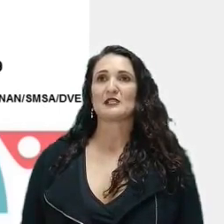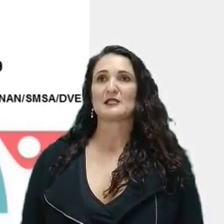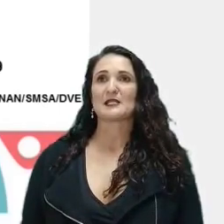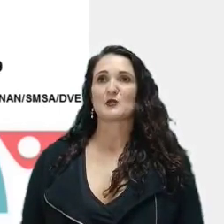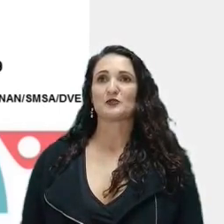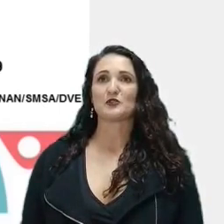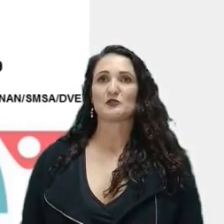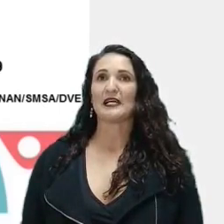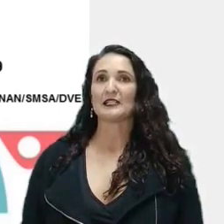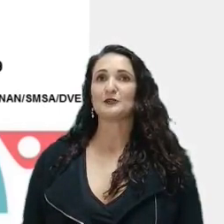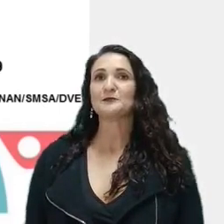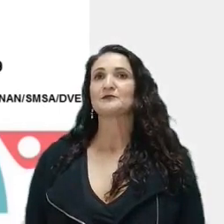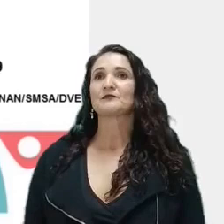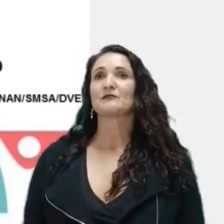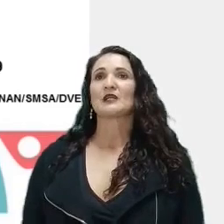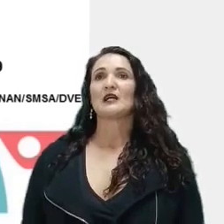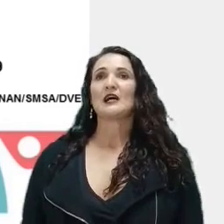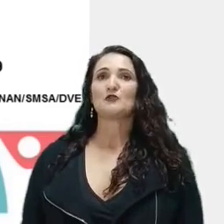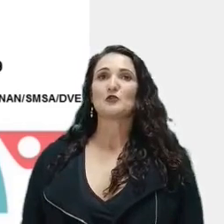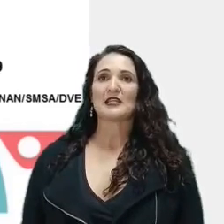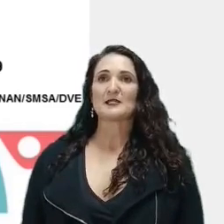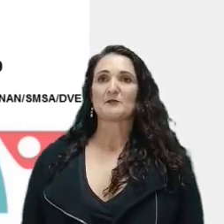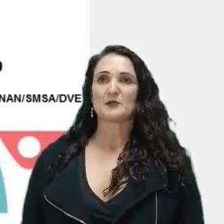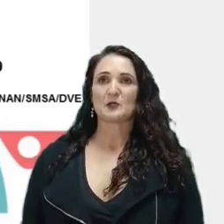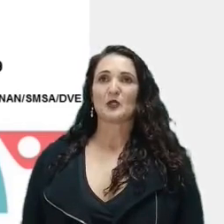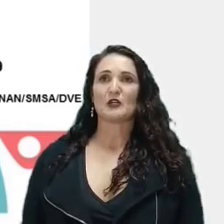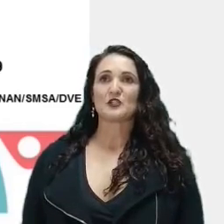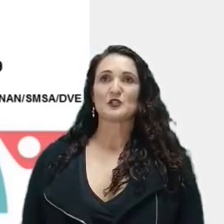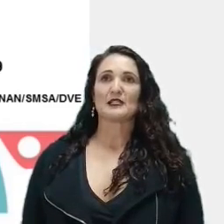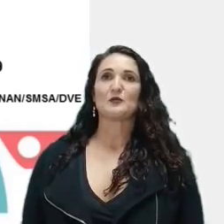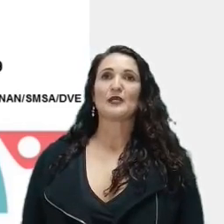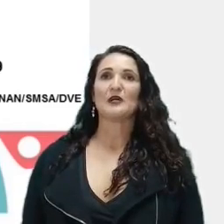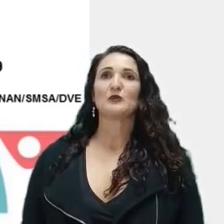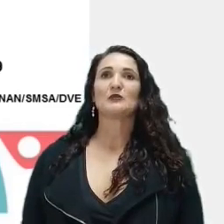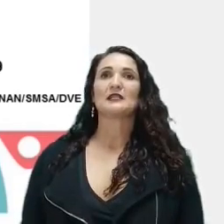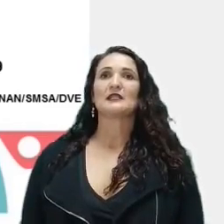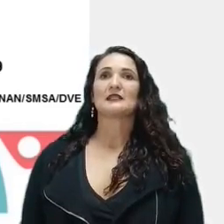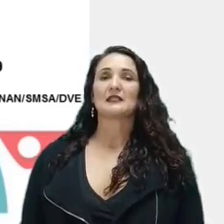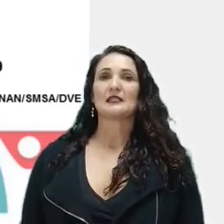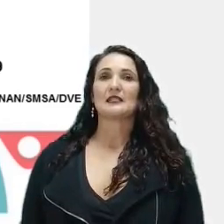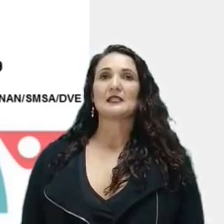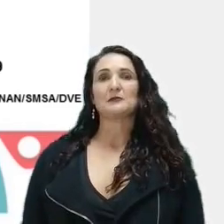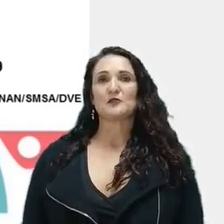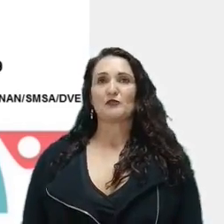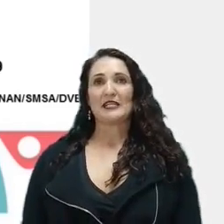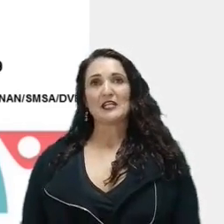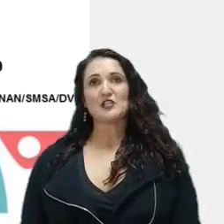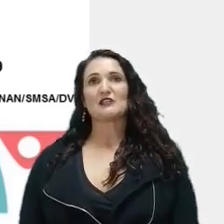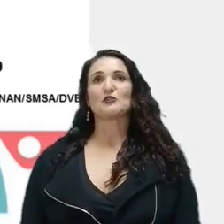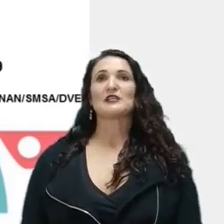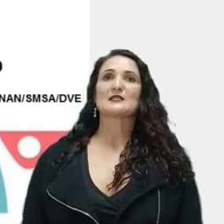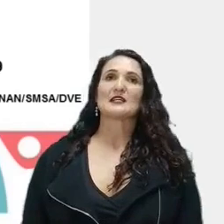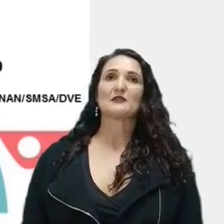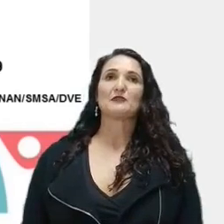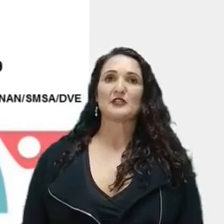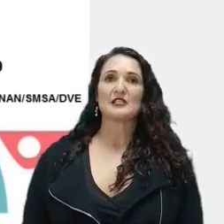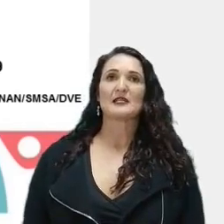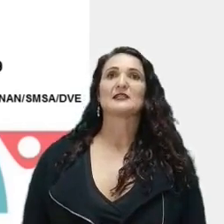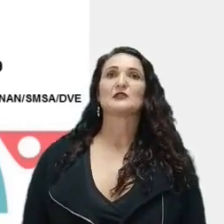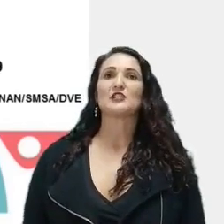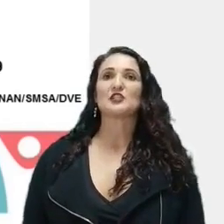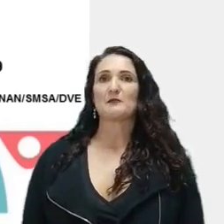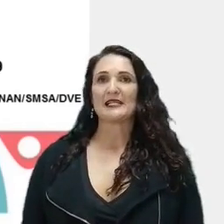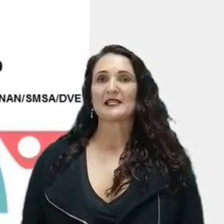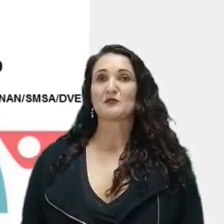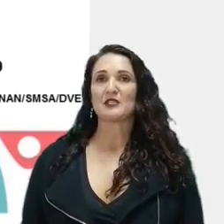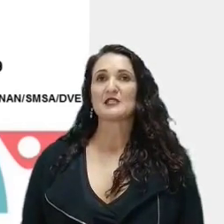de violência sexual notificado. A violência psicológica e moral, que diferente da violência